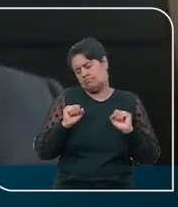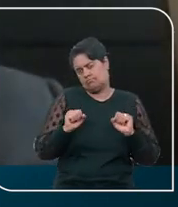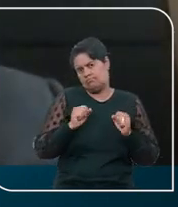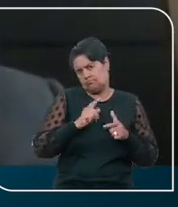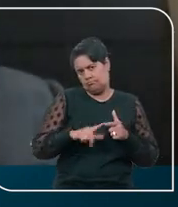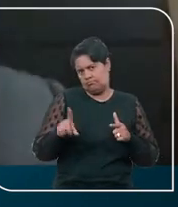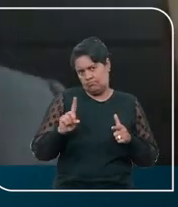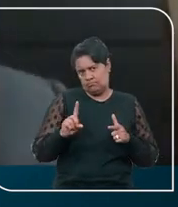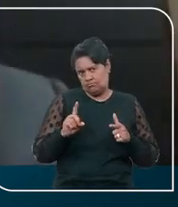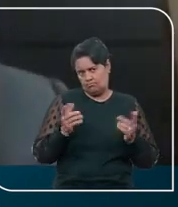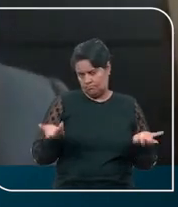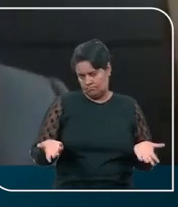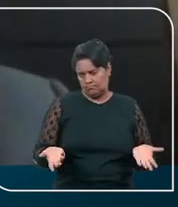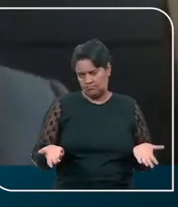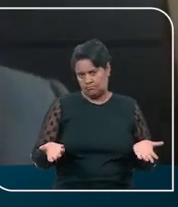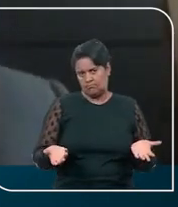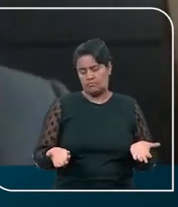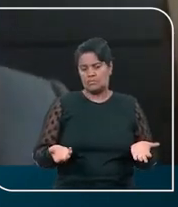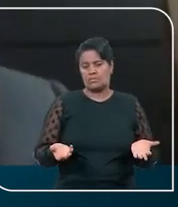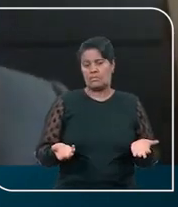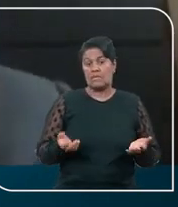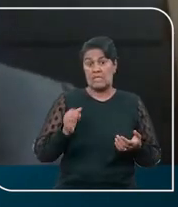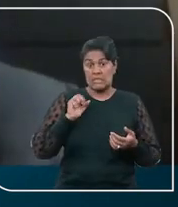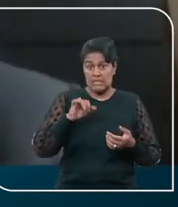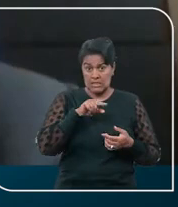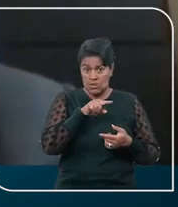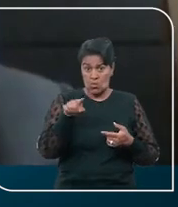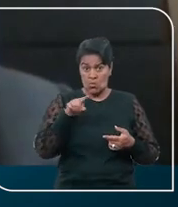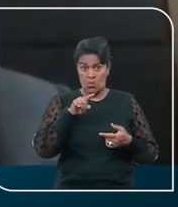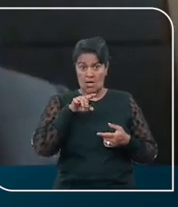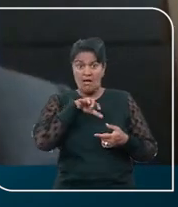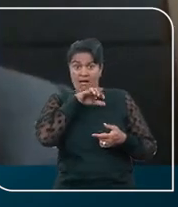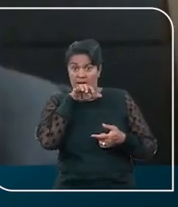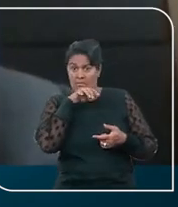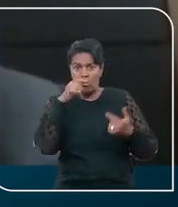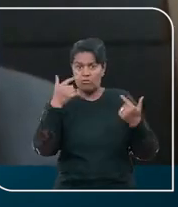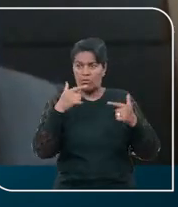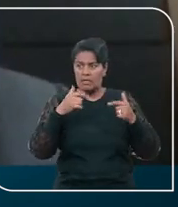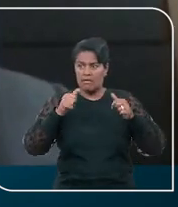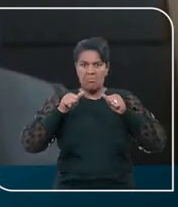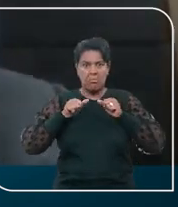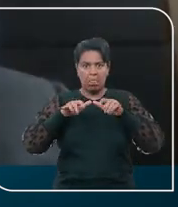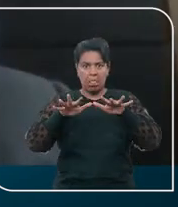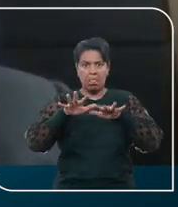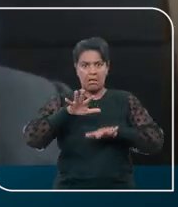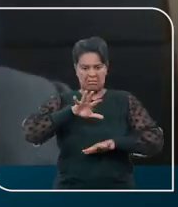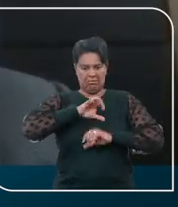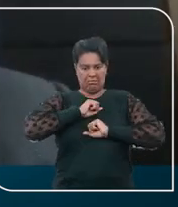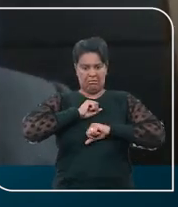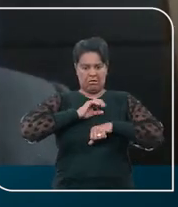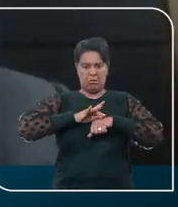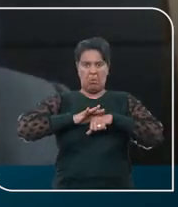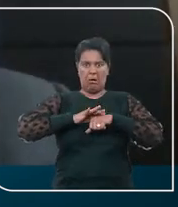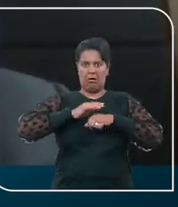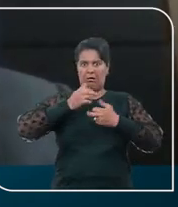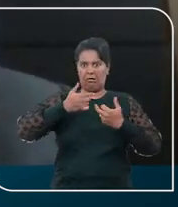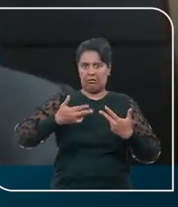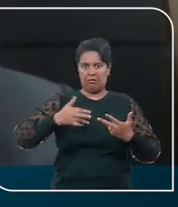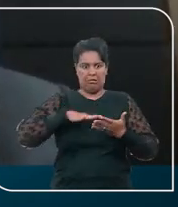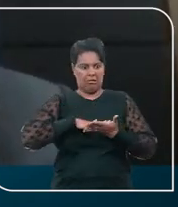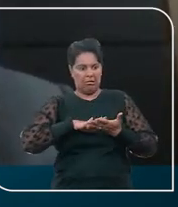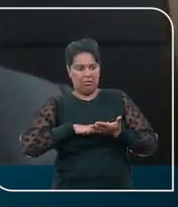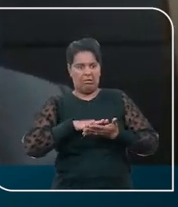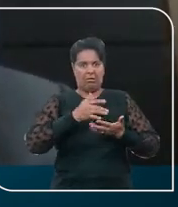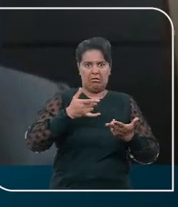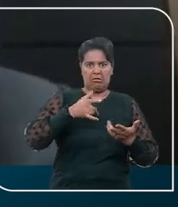aos demais moradores, e se não é um animal que é vetor de doenças, infecto-contagiosas, se não é um animal que coloca em risco